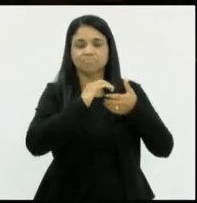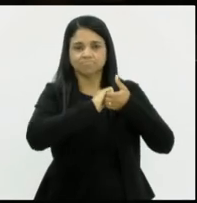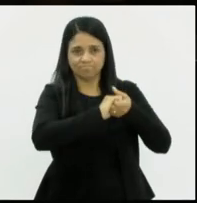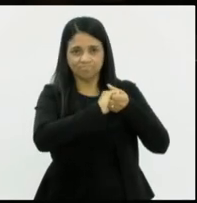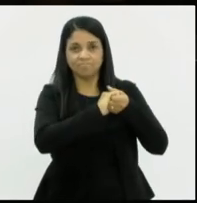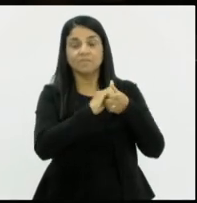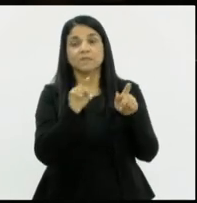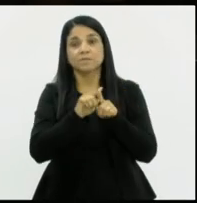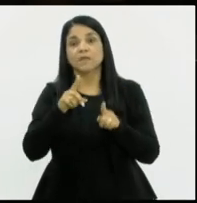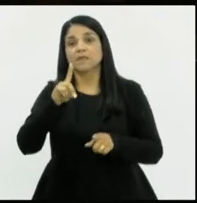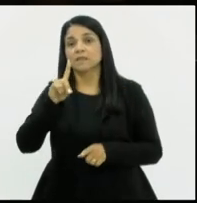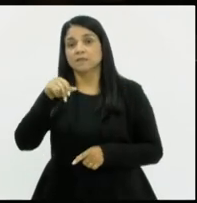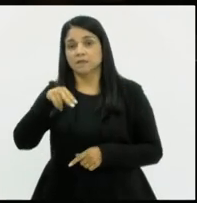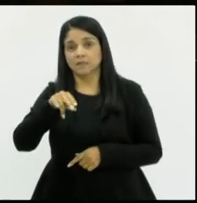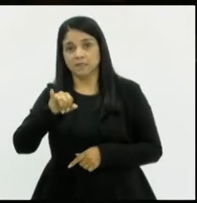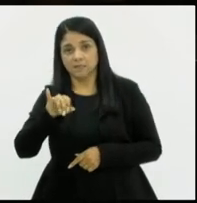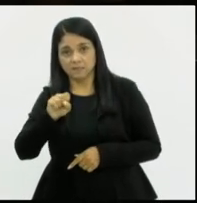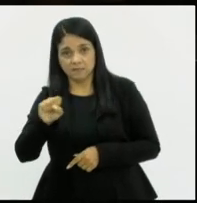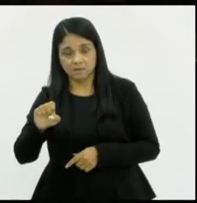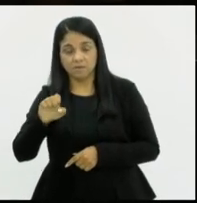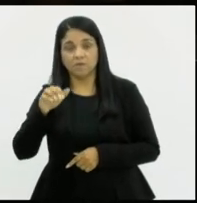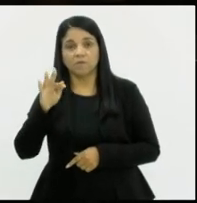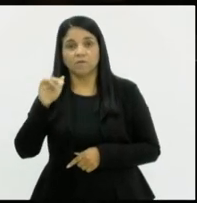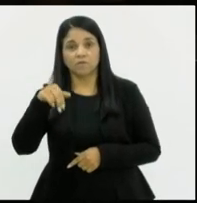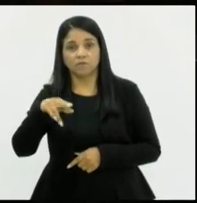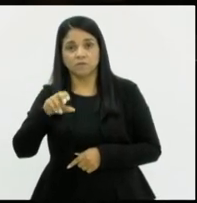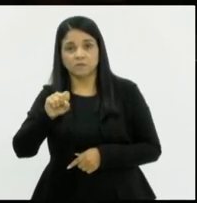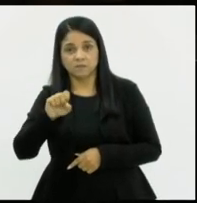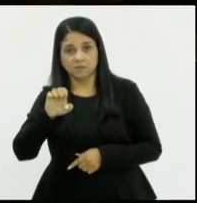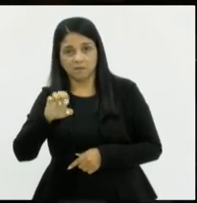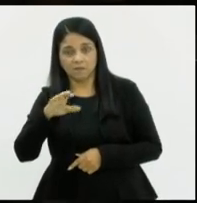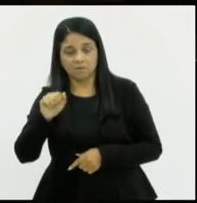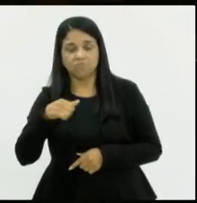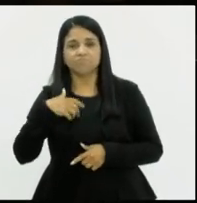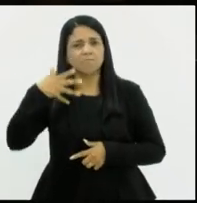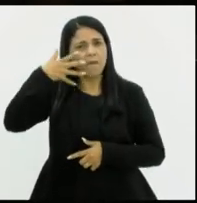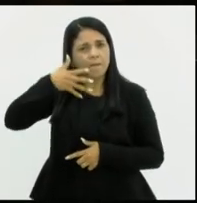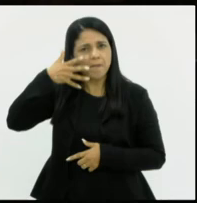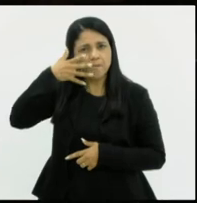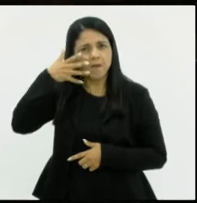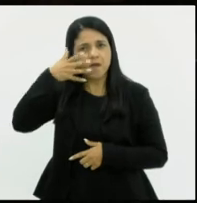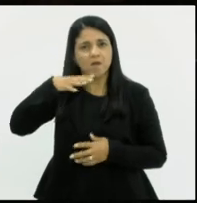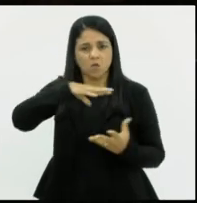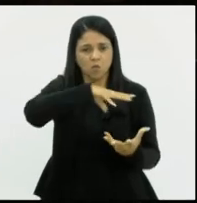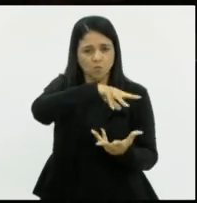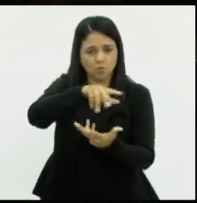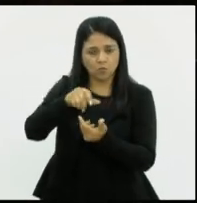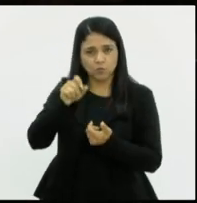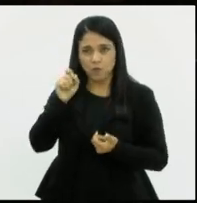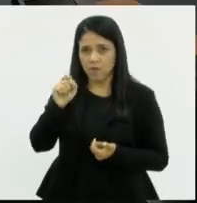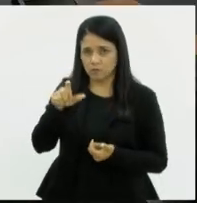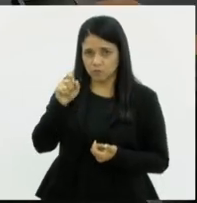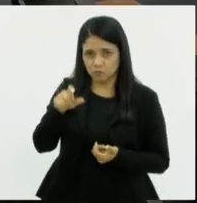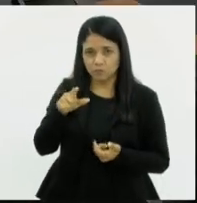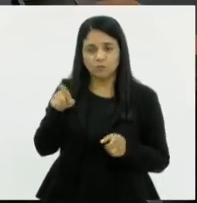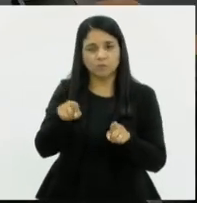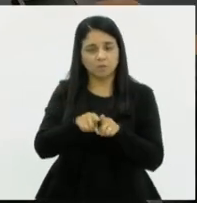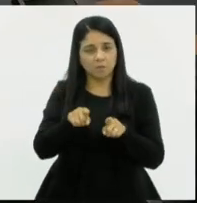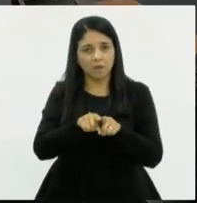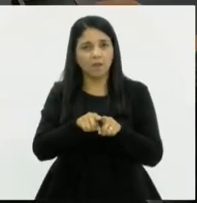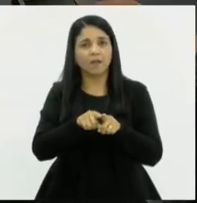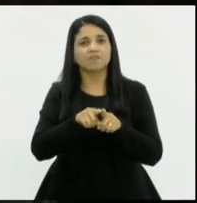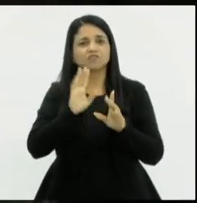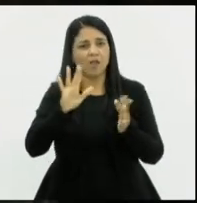Fonseca também, que eu fiquei muito emocionada com a sua fala, fundadora do Grupo Mundo Azul, que também já trocamos o contato e vamos falar